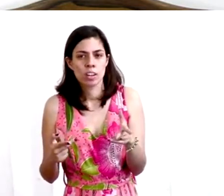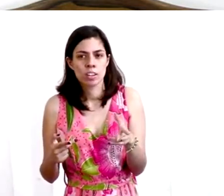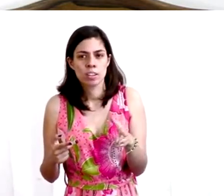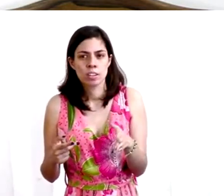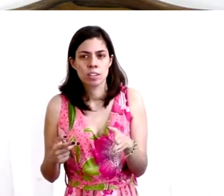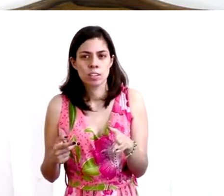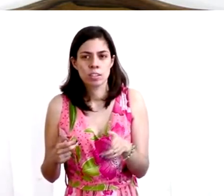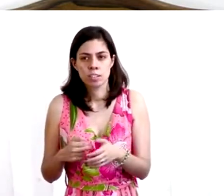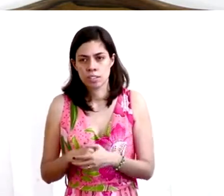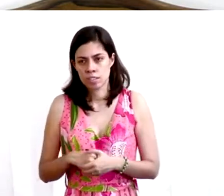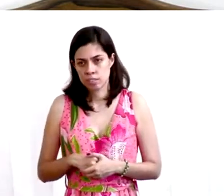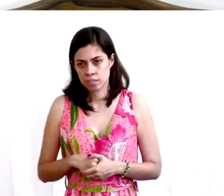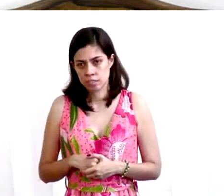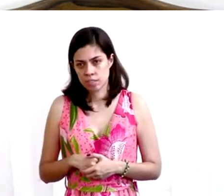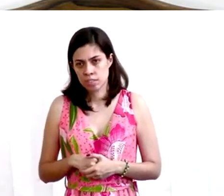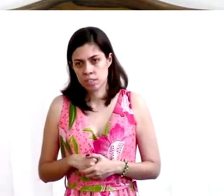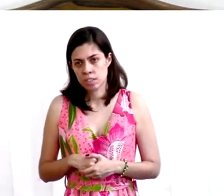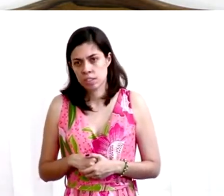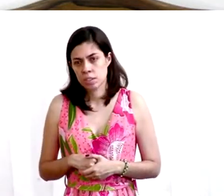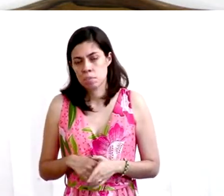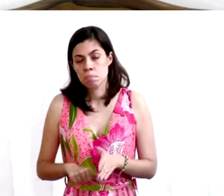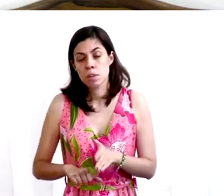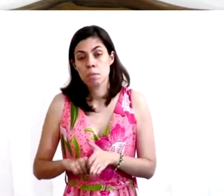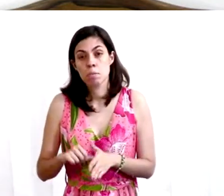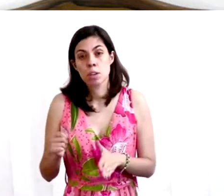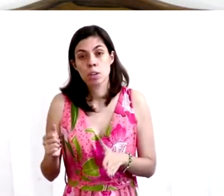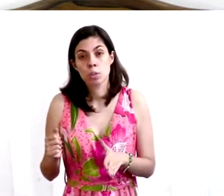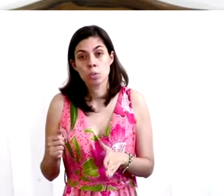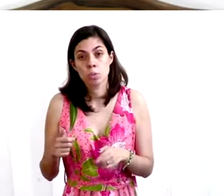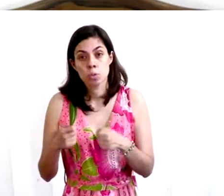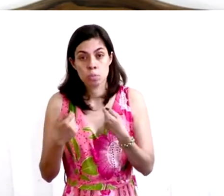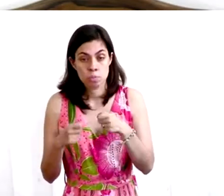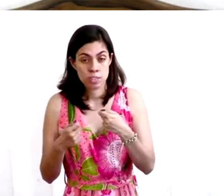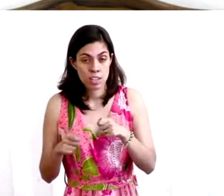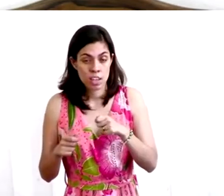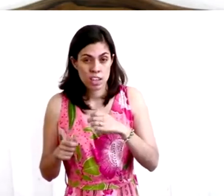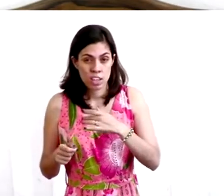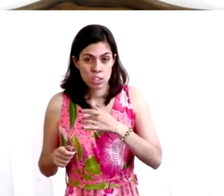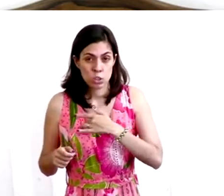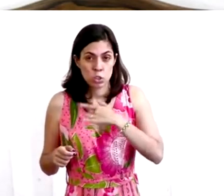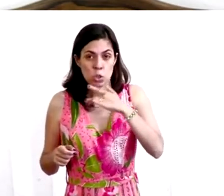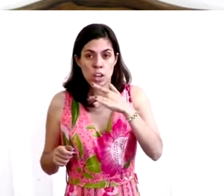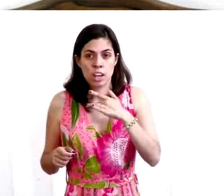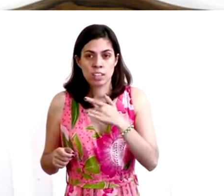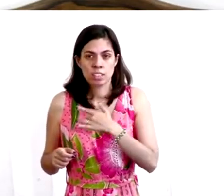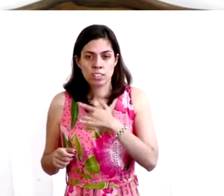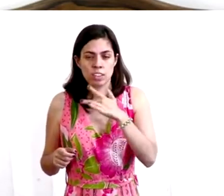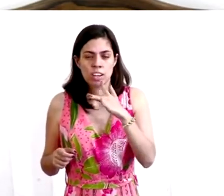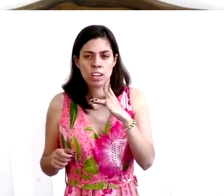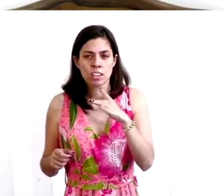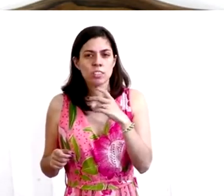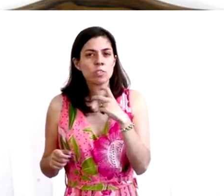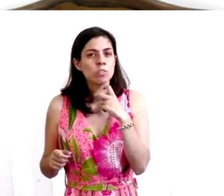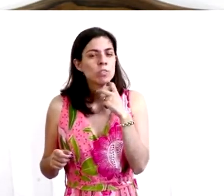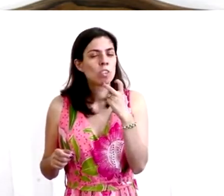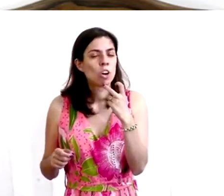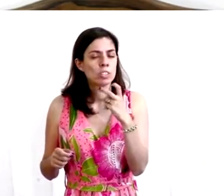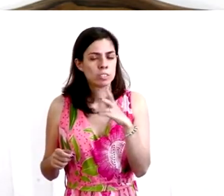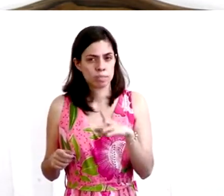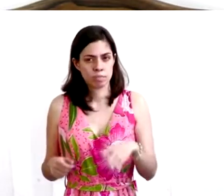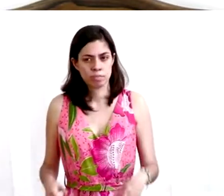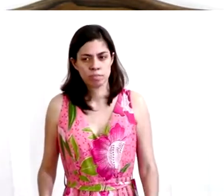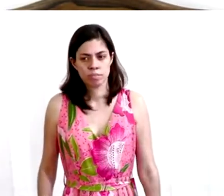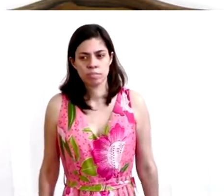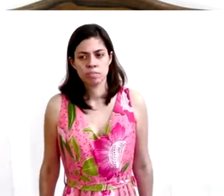chamou, que deu vida. Eu e você jamais conseguiremos viver no Senhor. Quando a gente diz viver